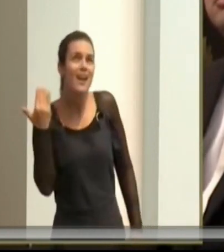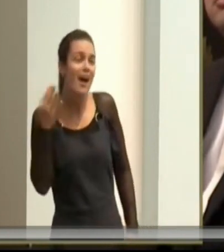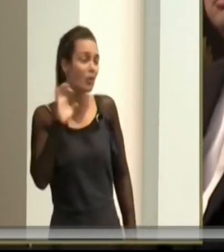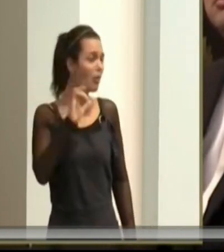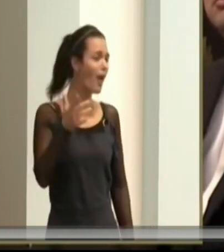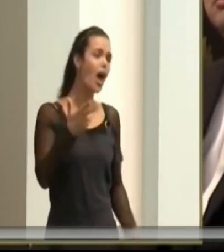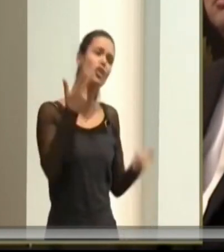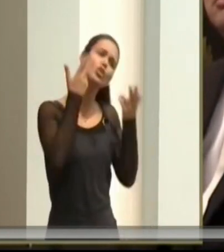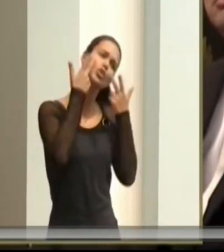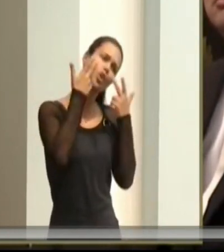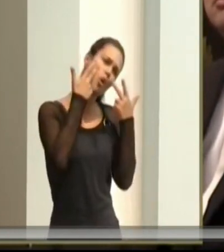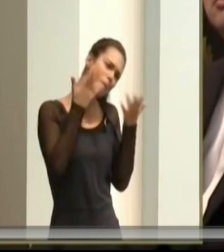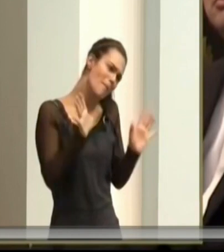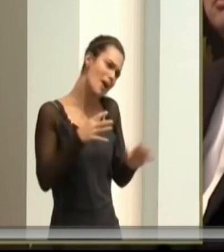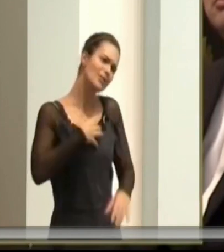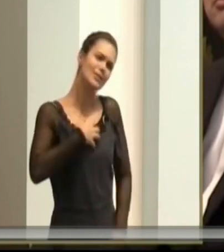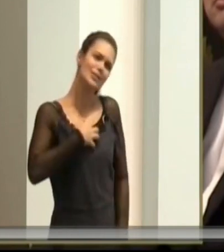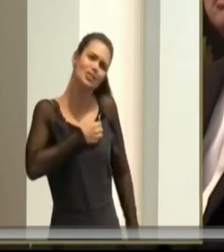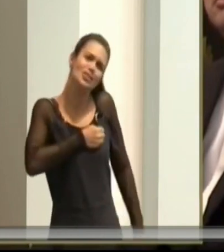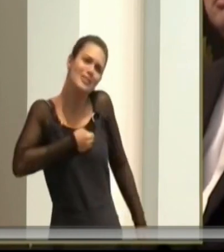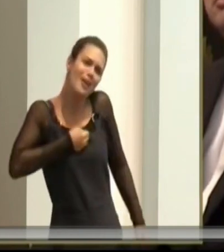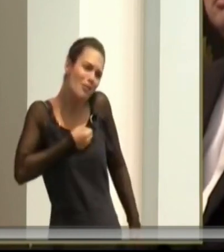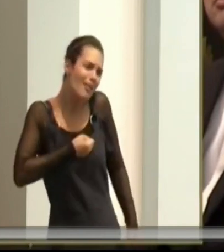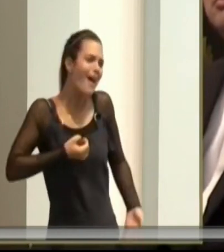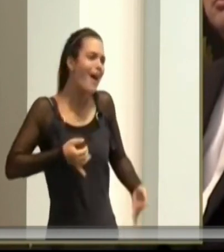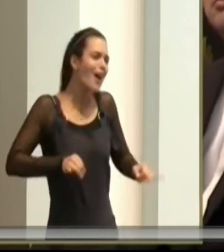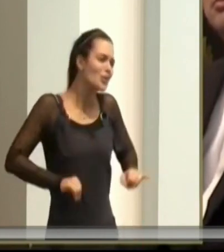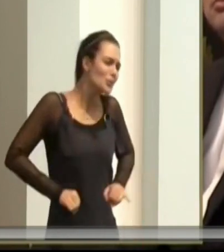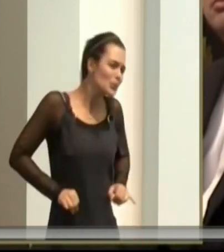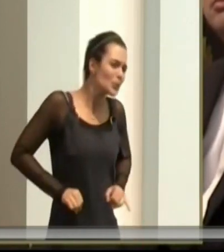justificaria toda aquela saudade, todo aquele sofrimento.